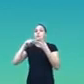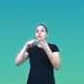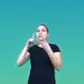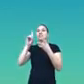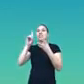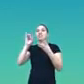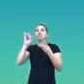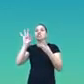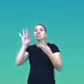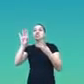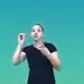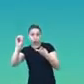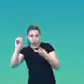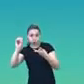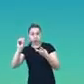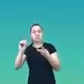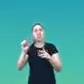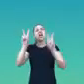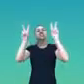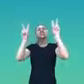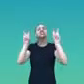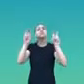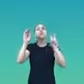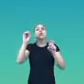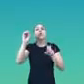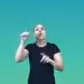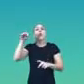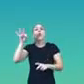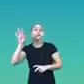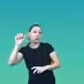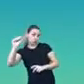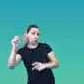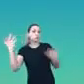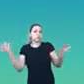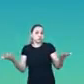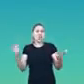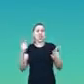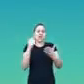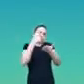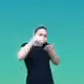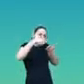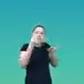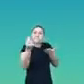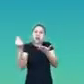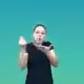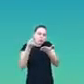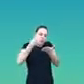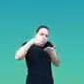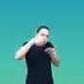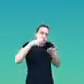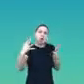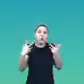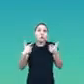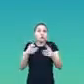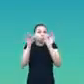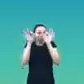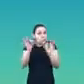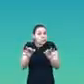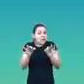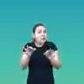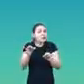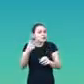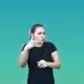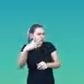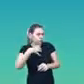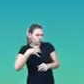e depois o dígito. Aí você escolhe o tipo de conta. Confira o valor e veja se todos os dados estão certinhos